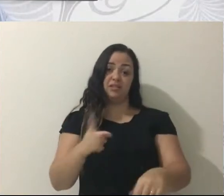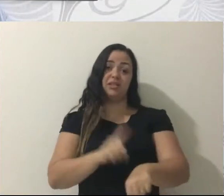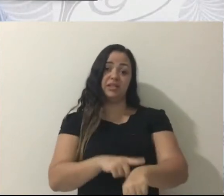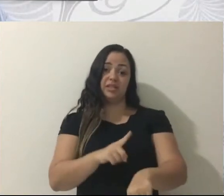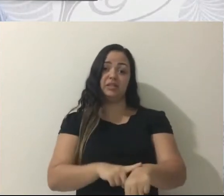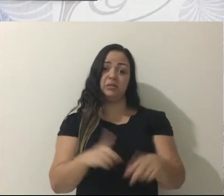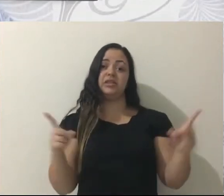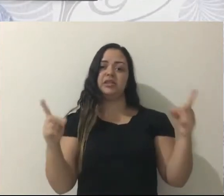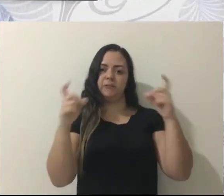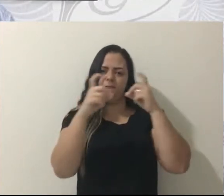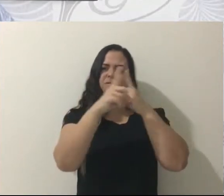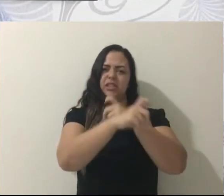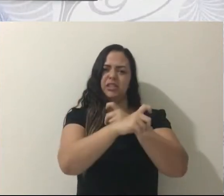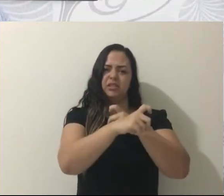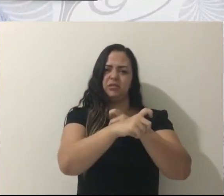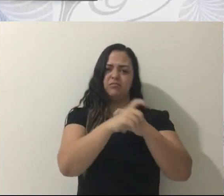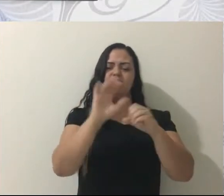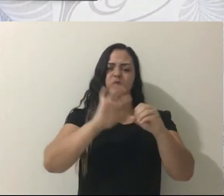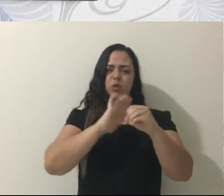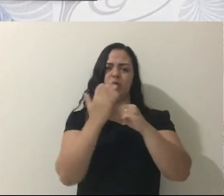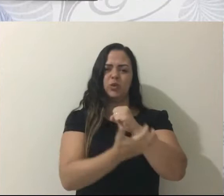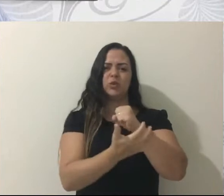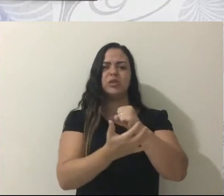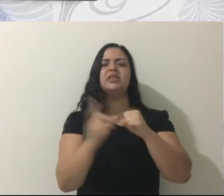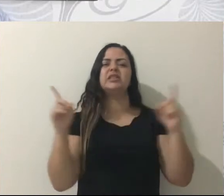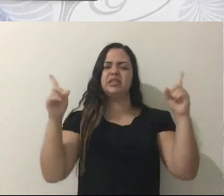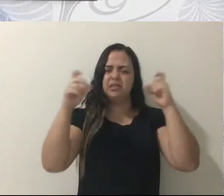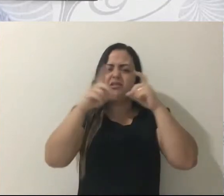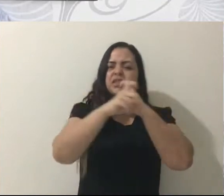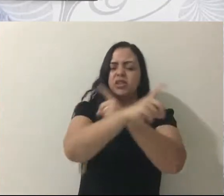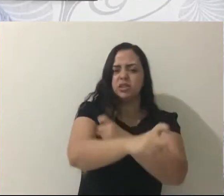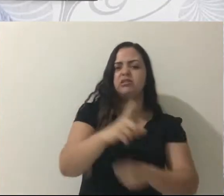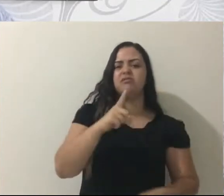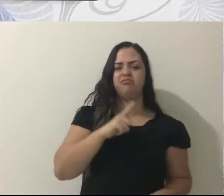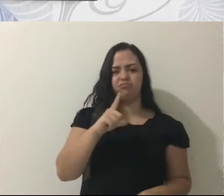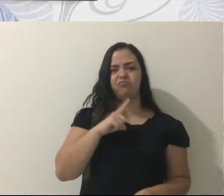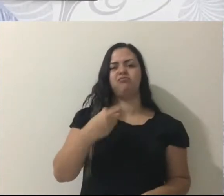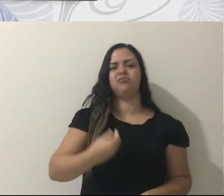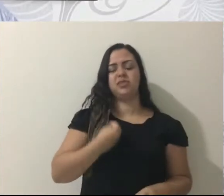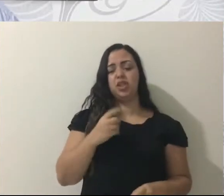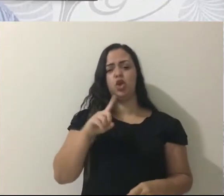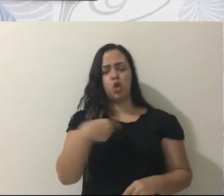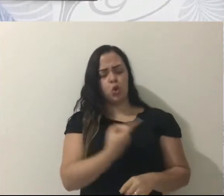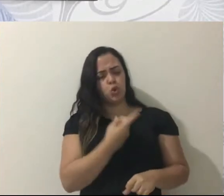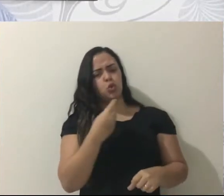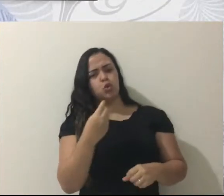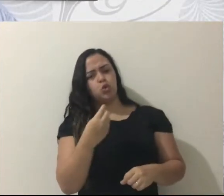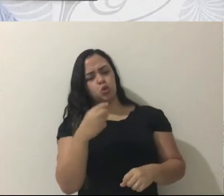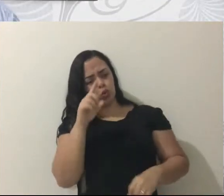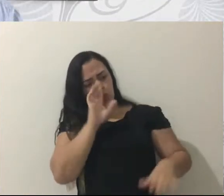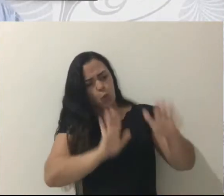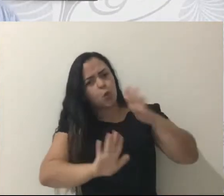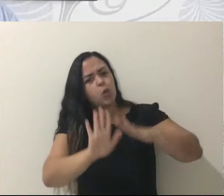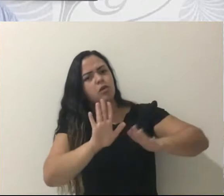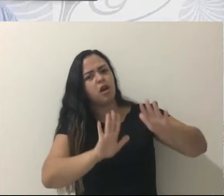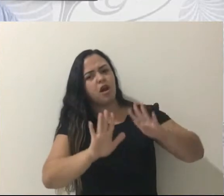assim, um momento de tempestade, um momento de dificuldade. Embora estejamos nos cuidando,